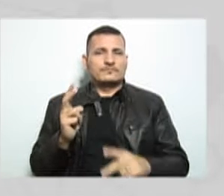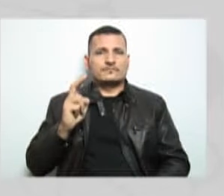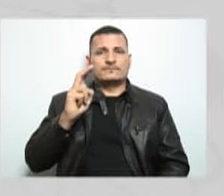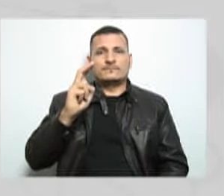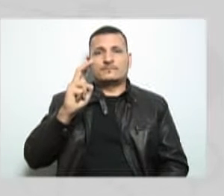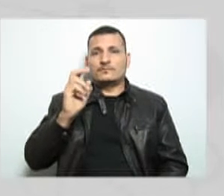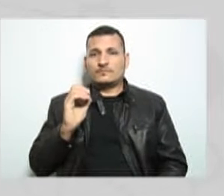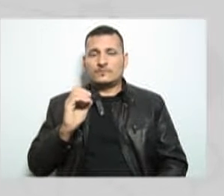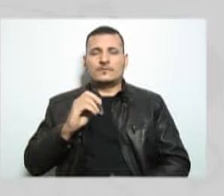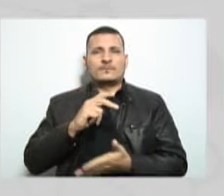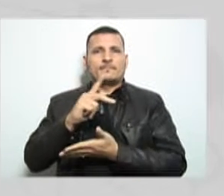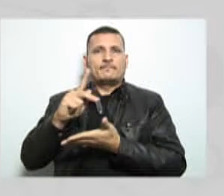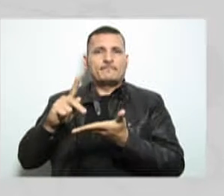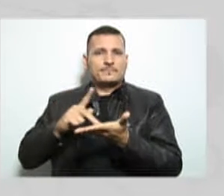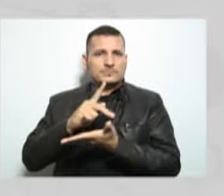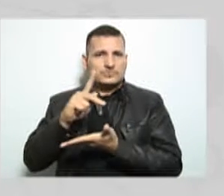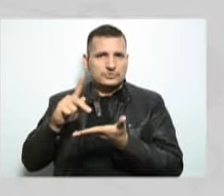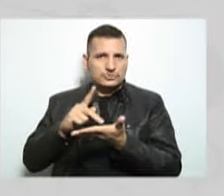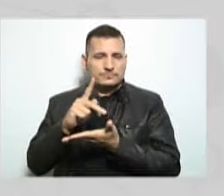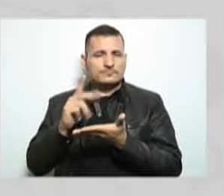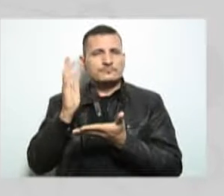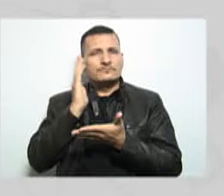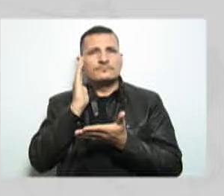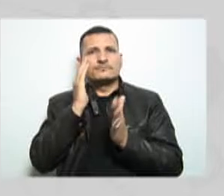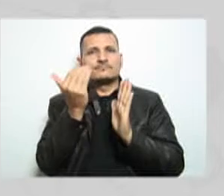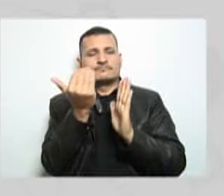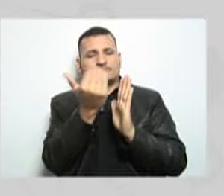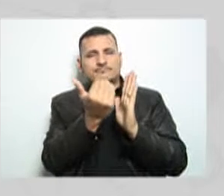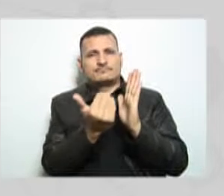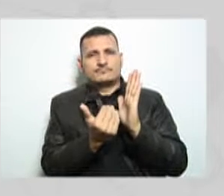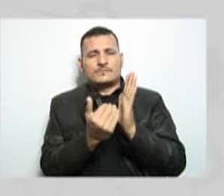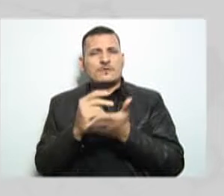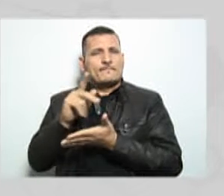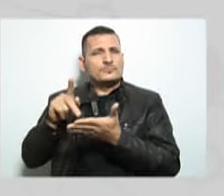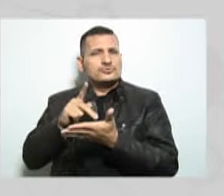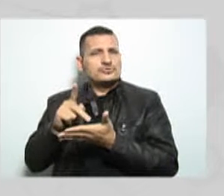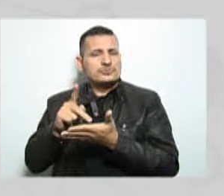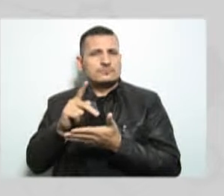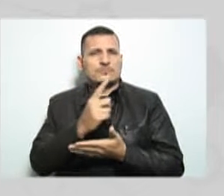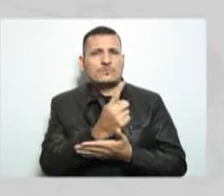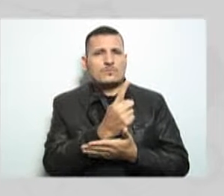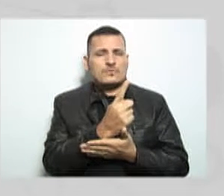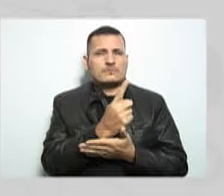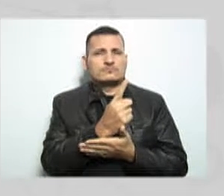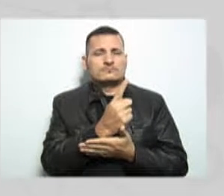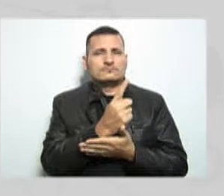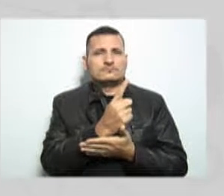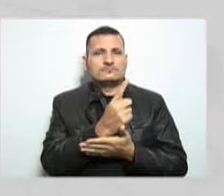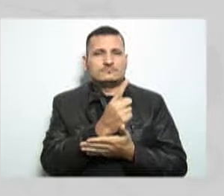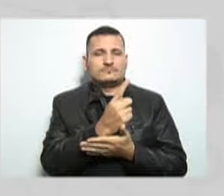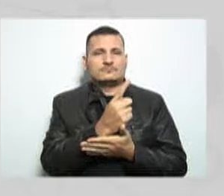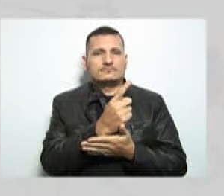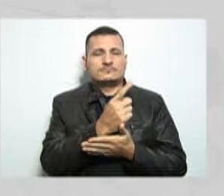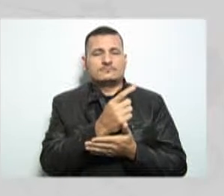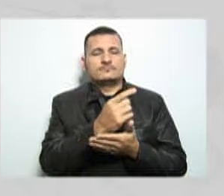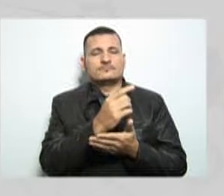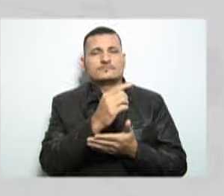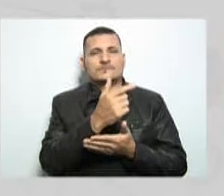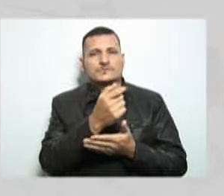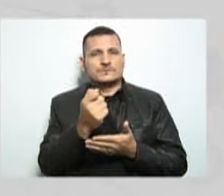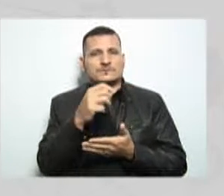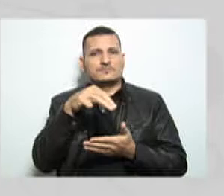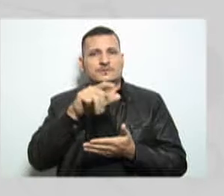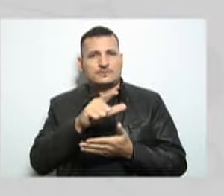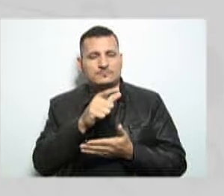condensado, sabendo que a receita para a produção do pudim gasta para cada unidade produzida uma caixa de 300 ml. Mas o que importava para mim era saber a venda